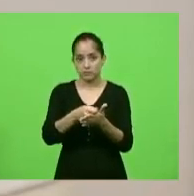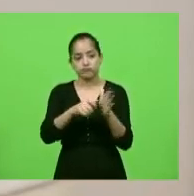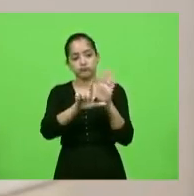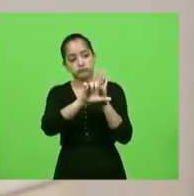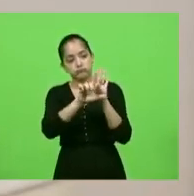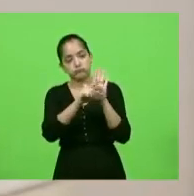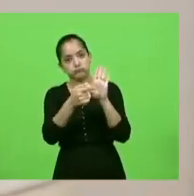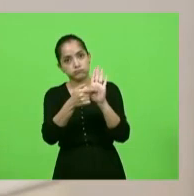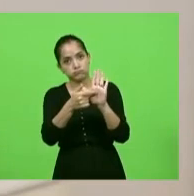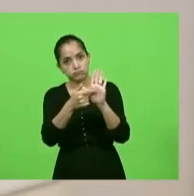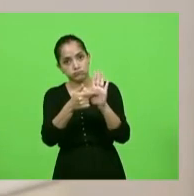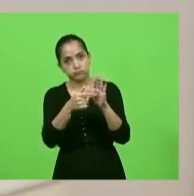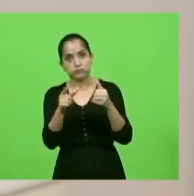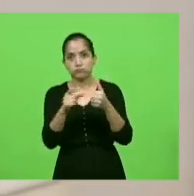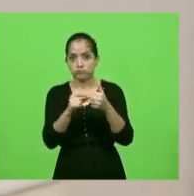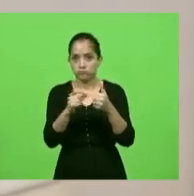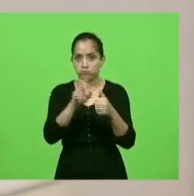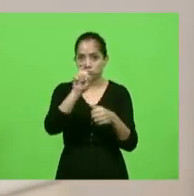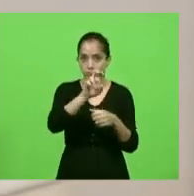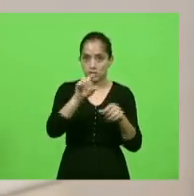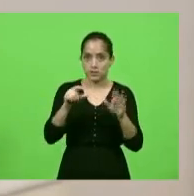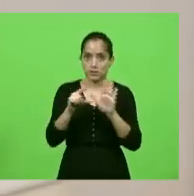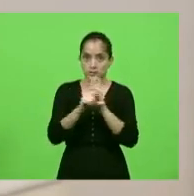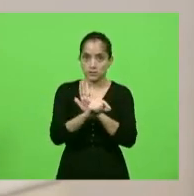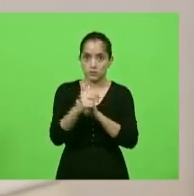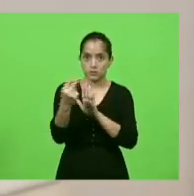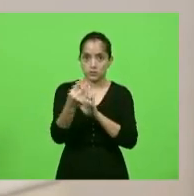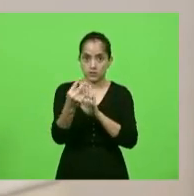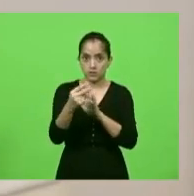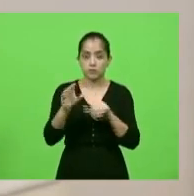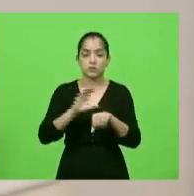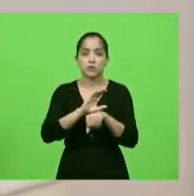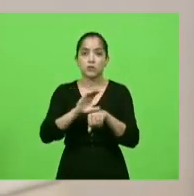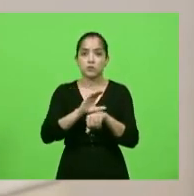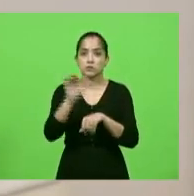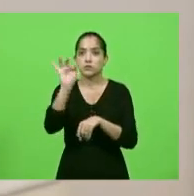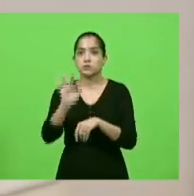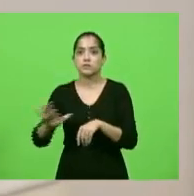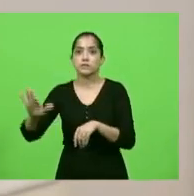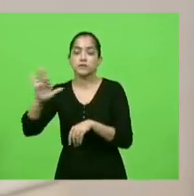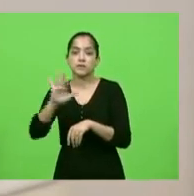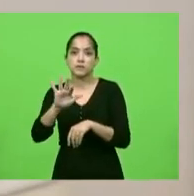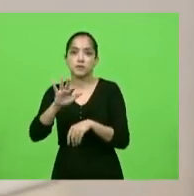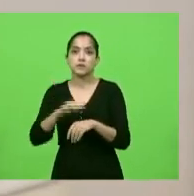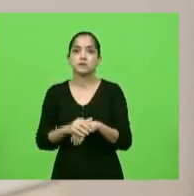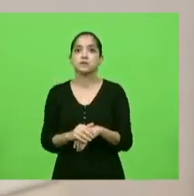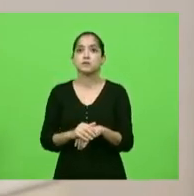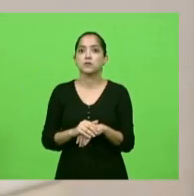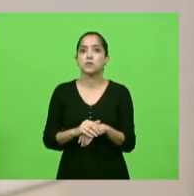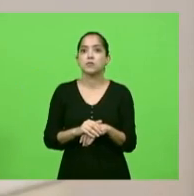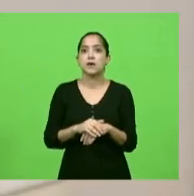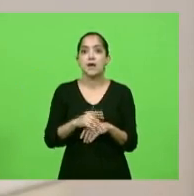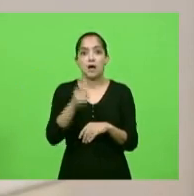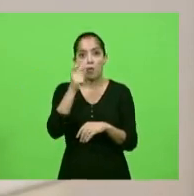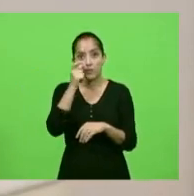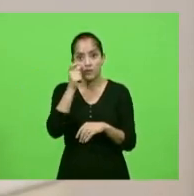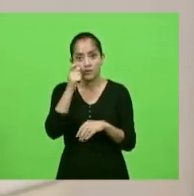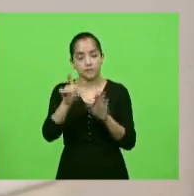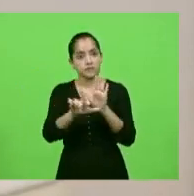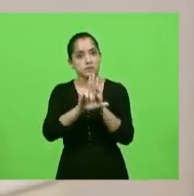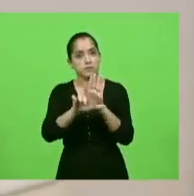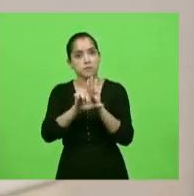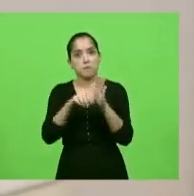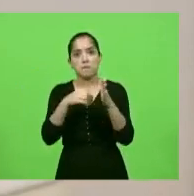nos termos do artigo 5º, inciso 2º da Constituição Federal, ao Estado se impõe a observância da lei para